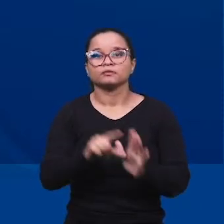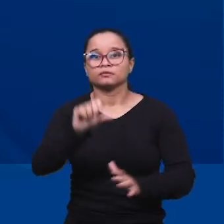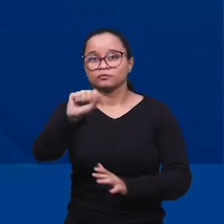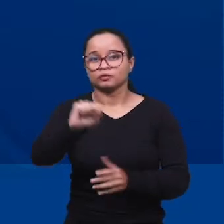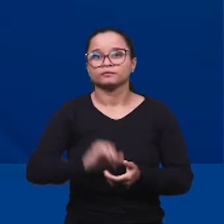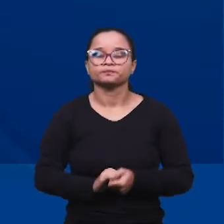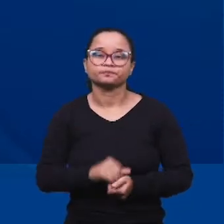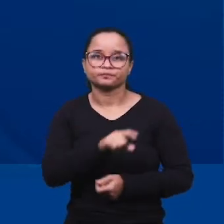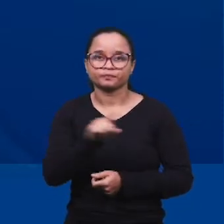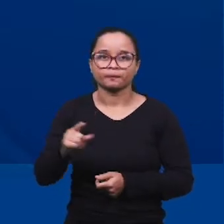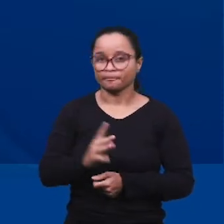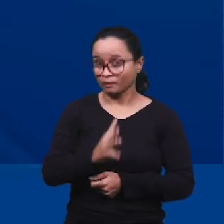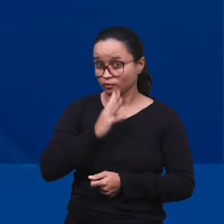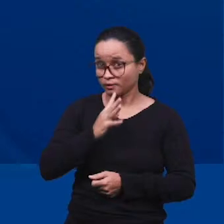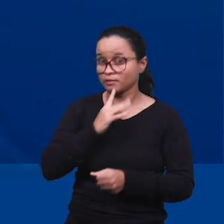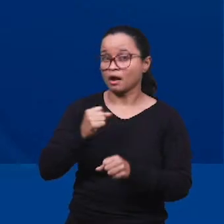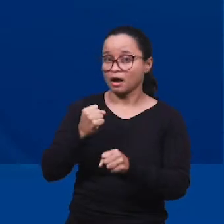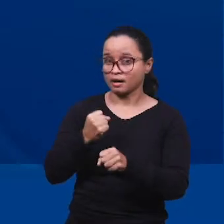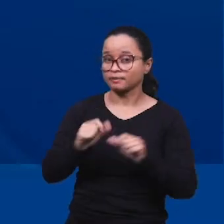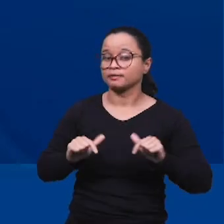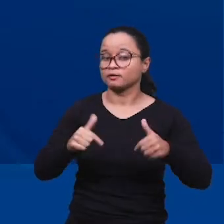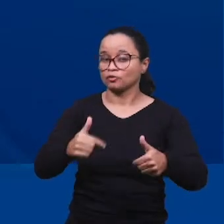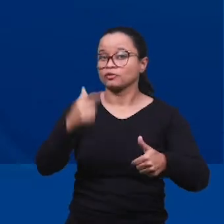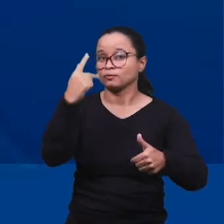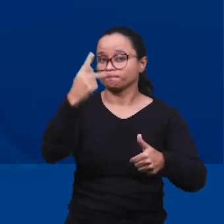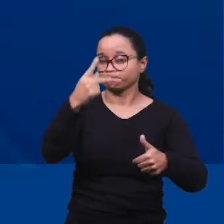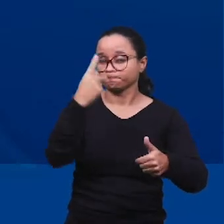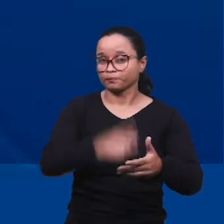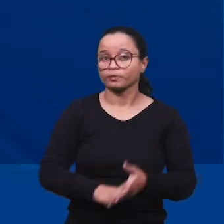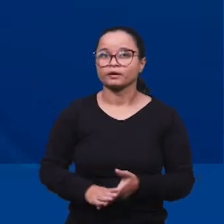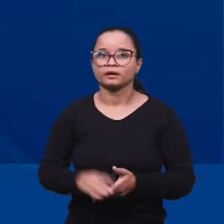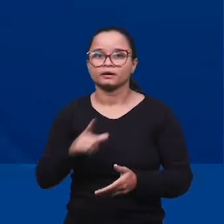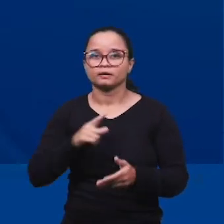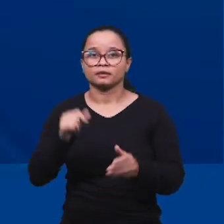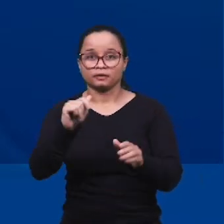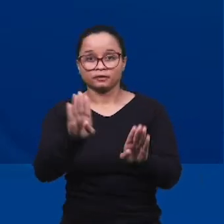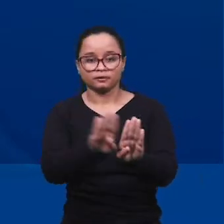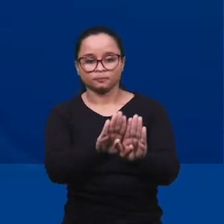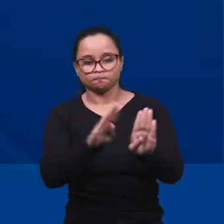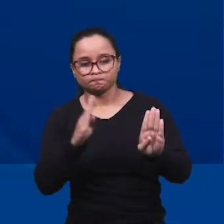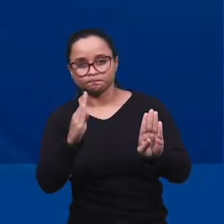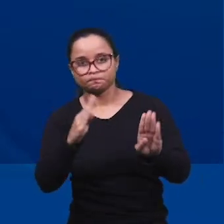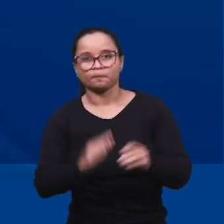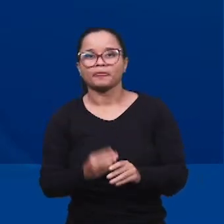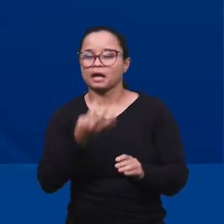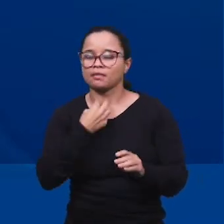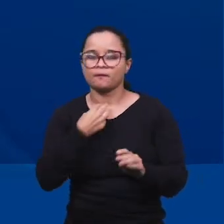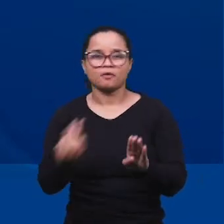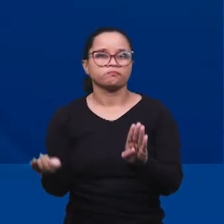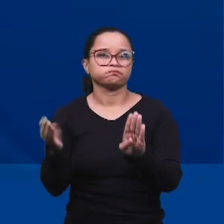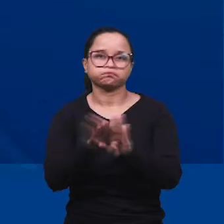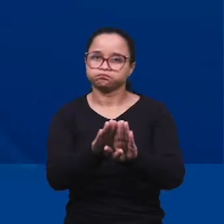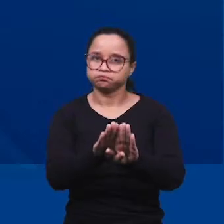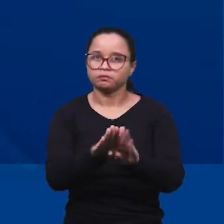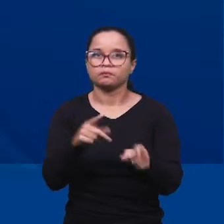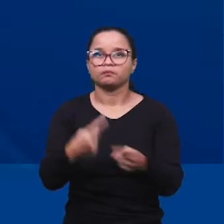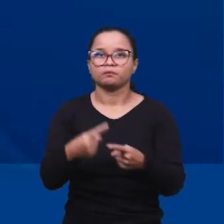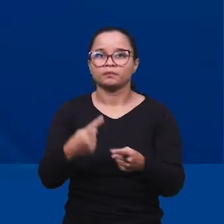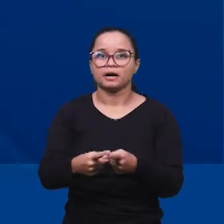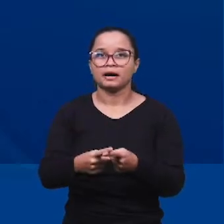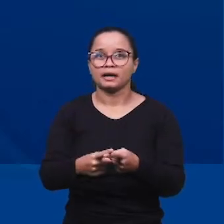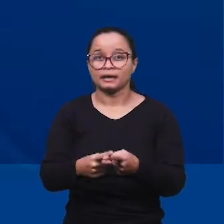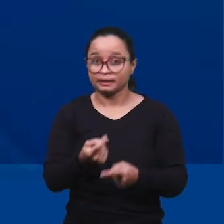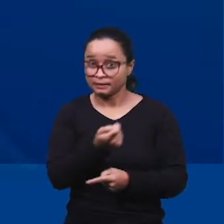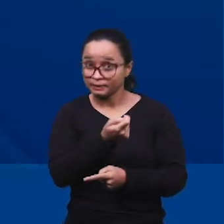assim: Conheço as tuas obras, eis que diante de ti pus uma porta aberta, e ninguém a pode fechar, porque tendo pouca